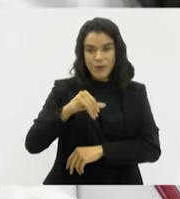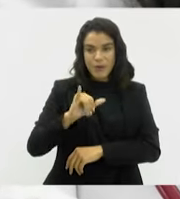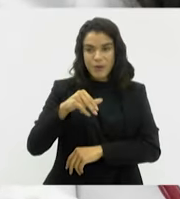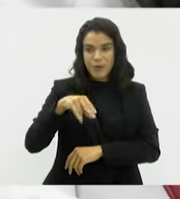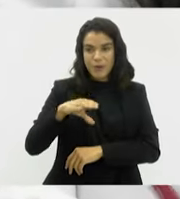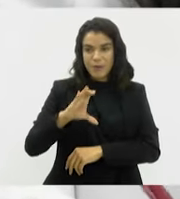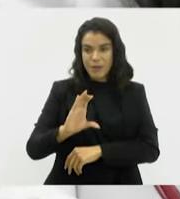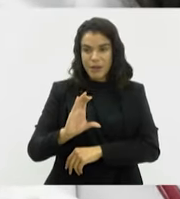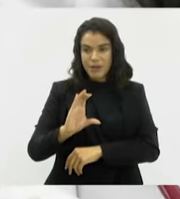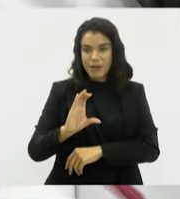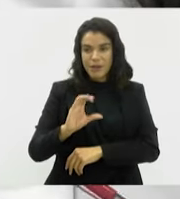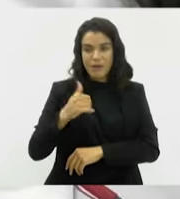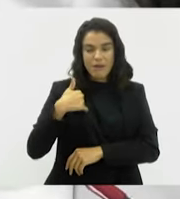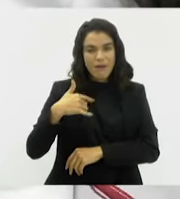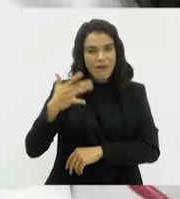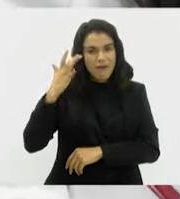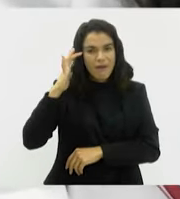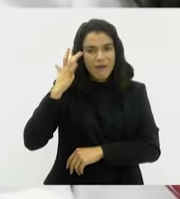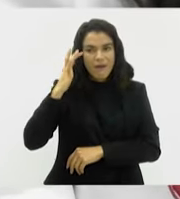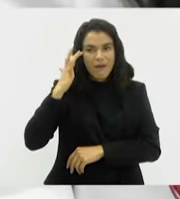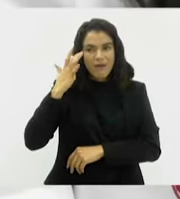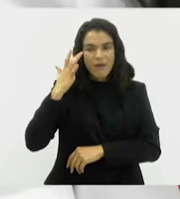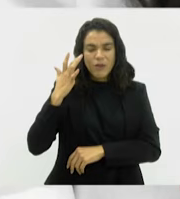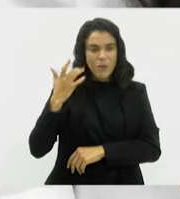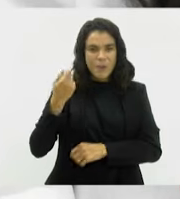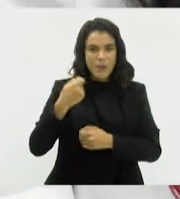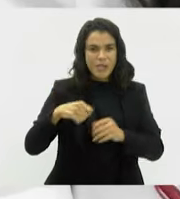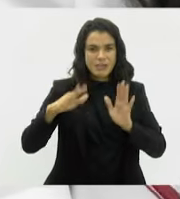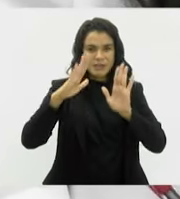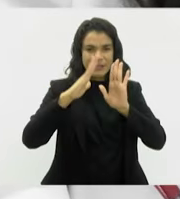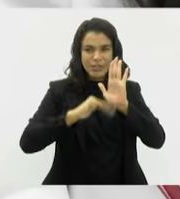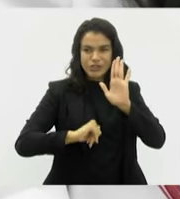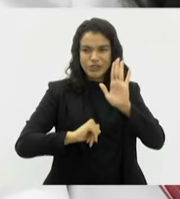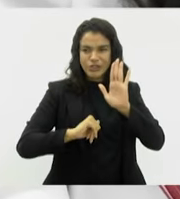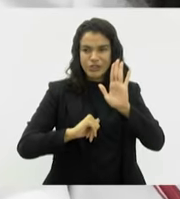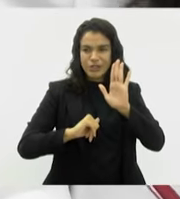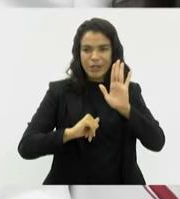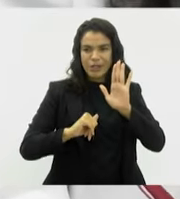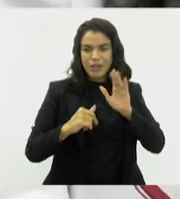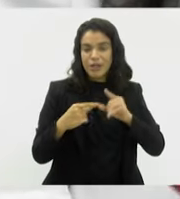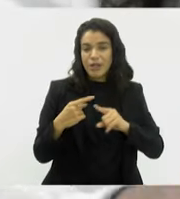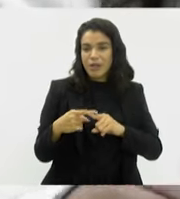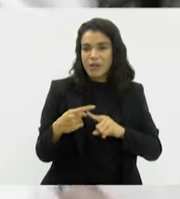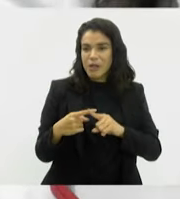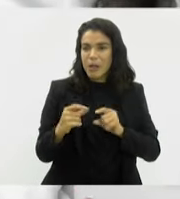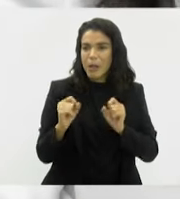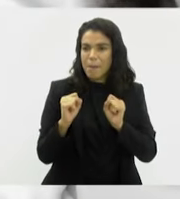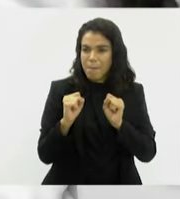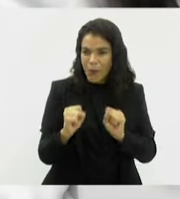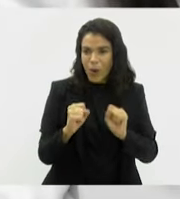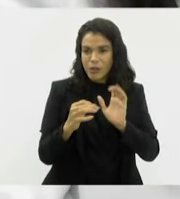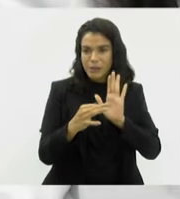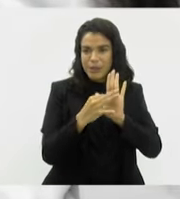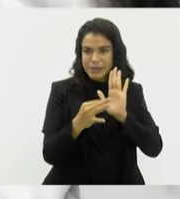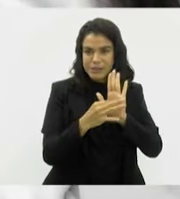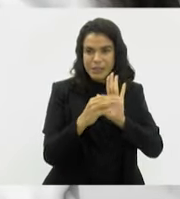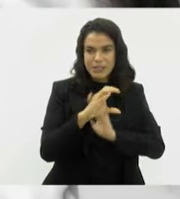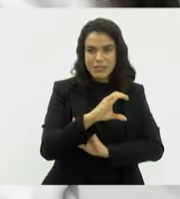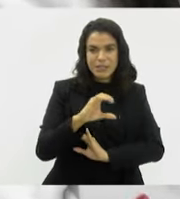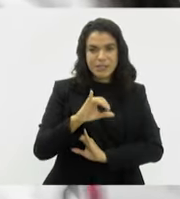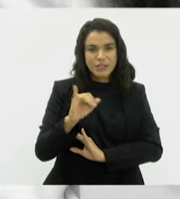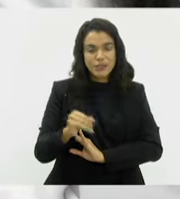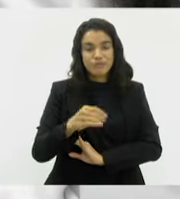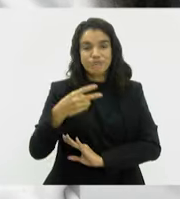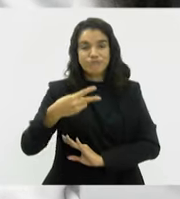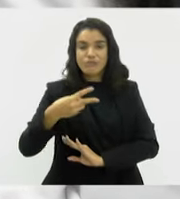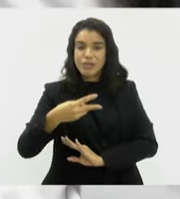colocou, eu acho que ele não precisa ser retirado de pauta, porque a gente pode dar o parecer da CCJ na segunda